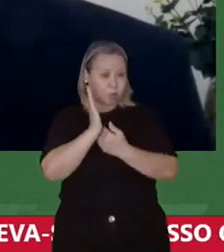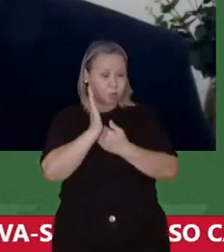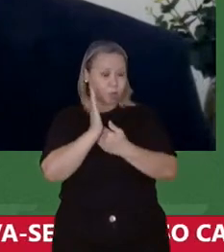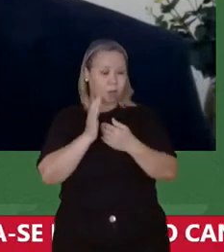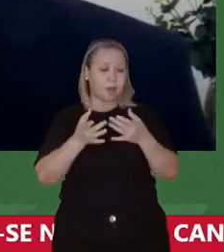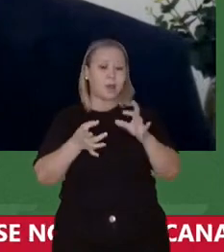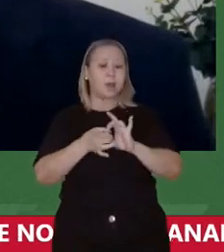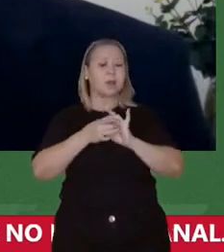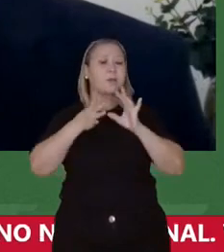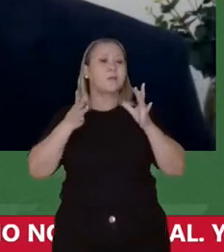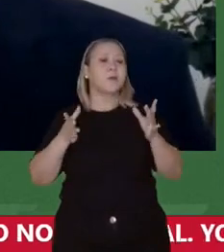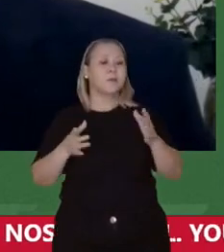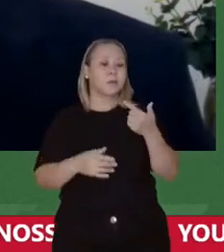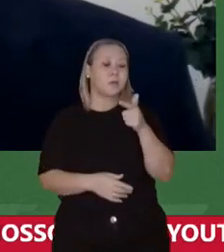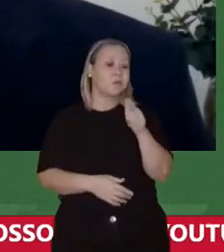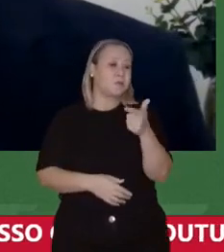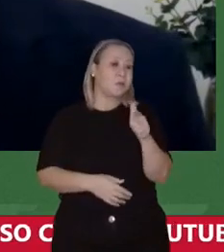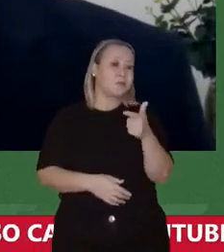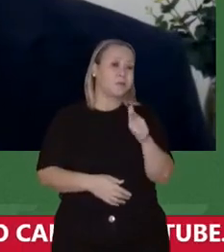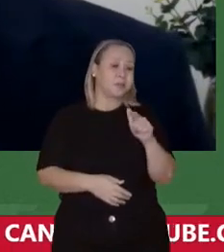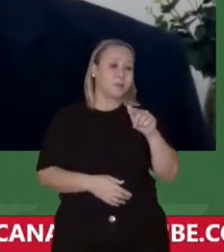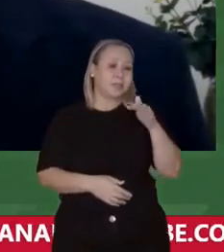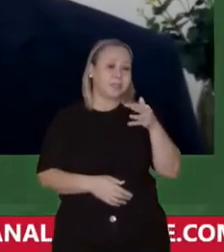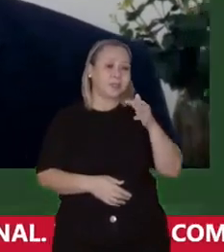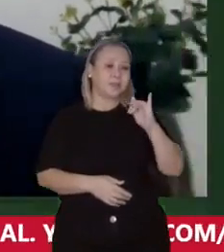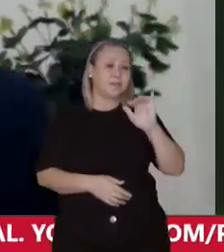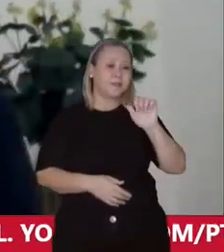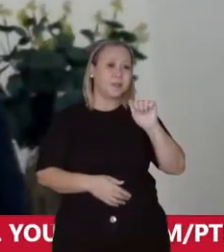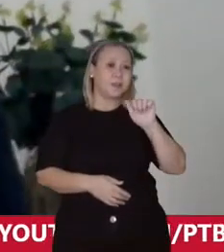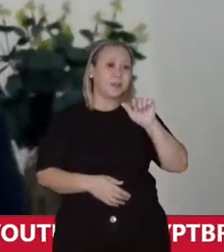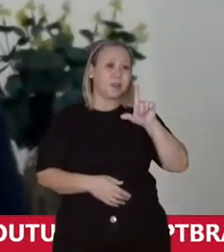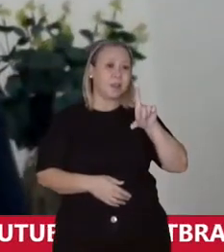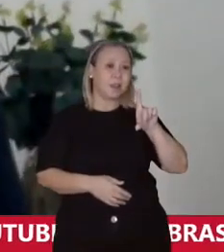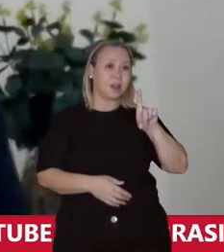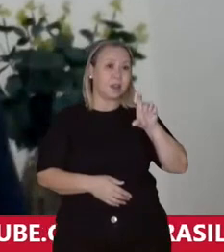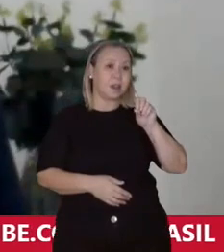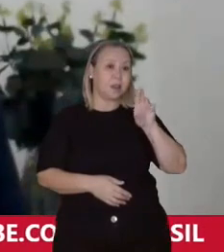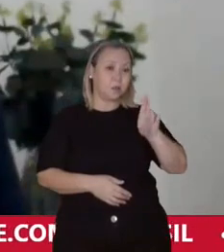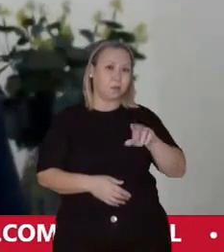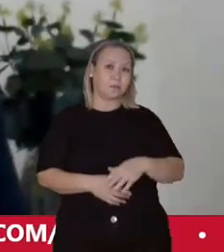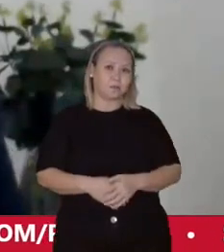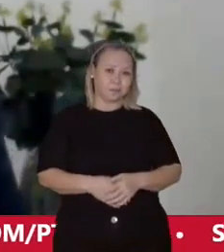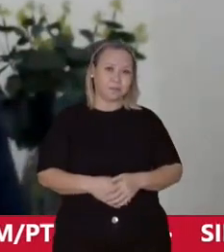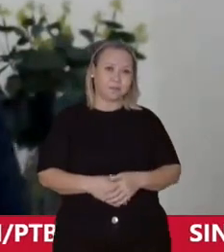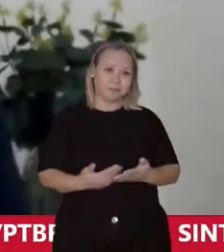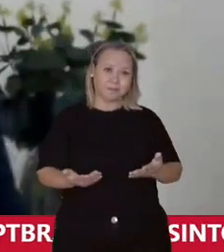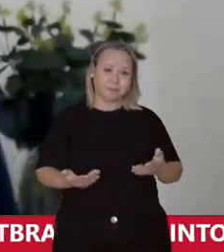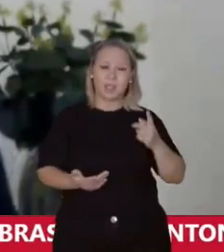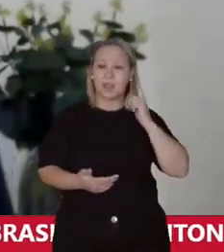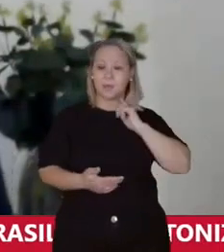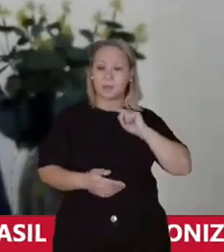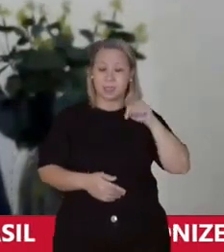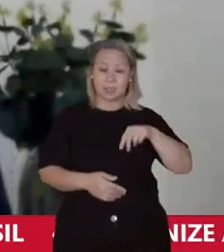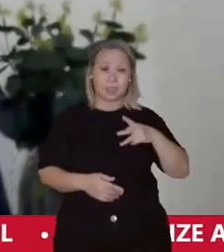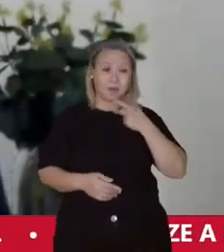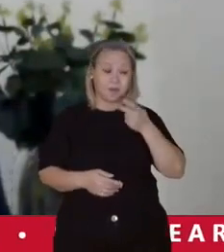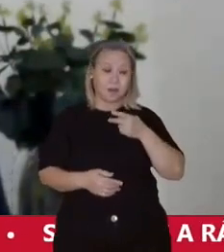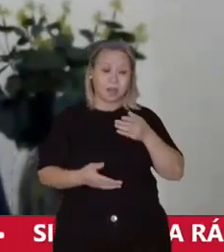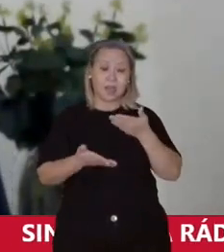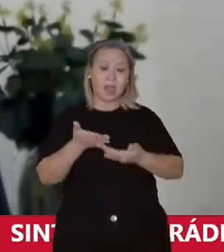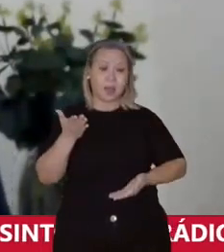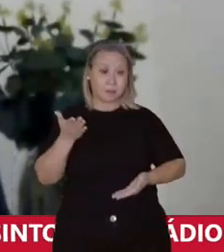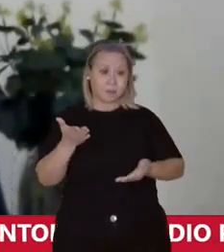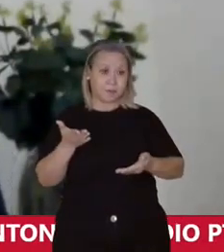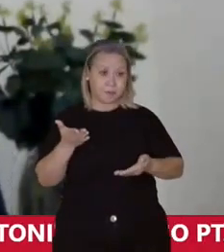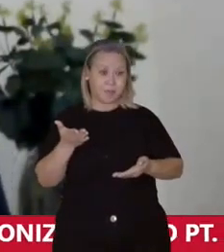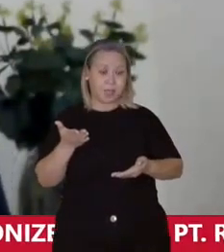existisse mais fiador, né? Porque aqui em Minas a gente fala, Anne Moura, quer perder um amigo é chamar eles para ser fiador, né? Então nós retiramos